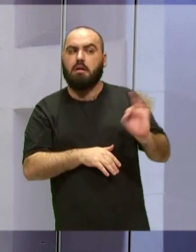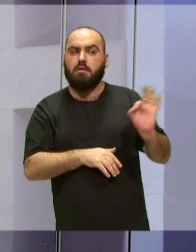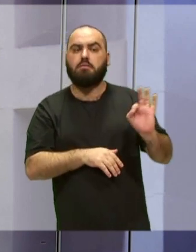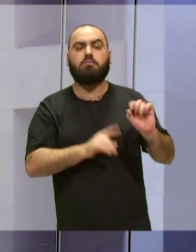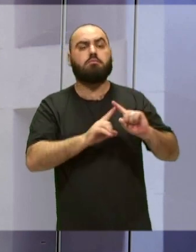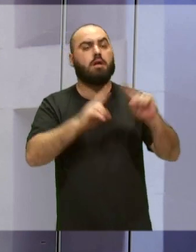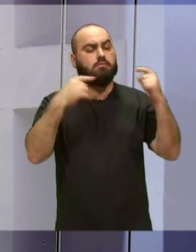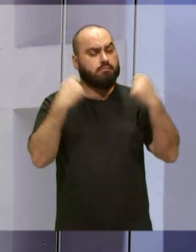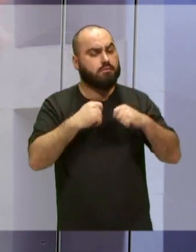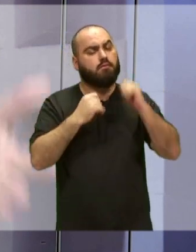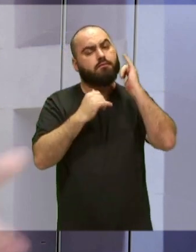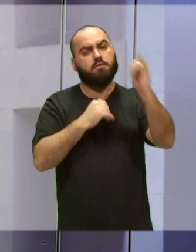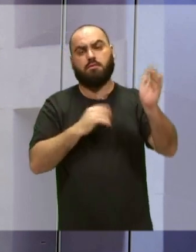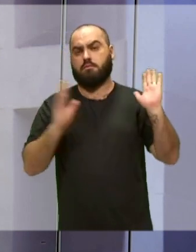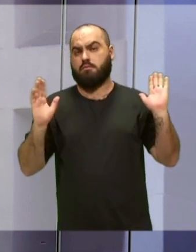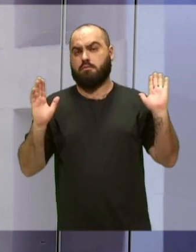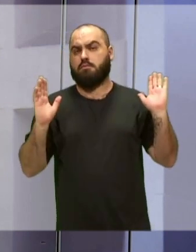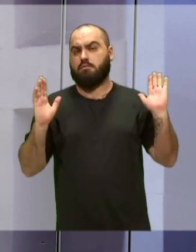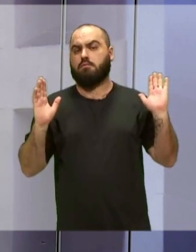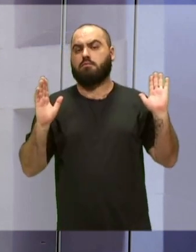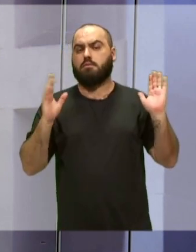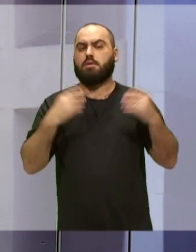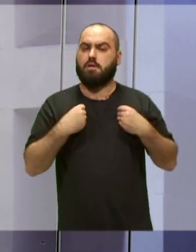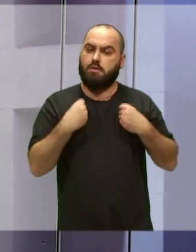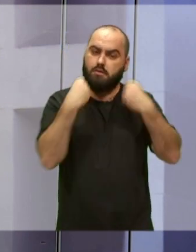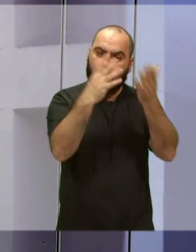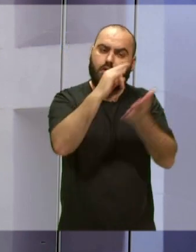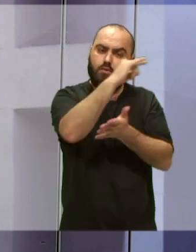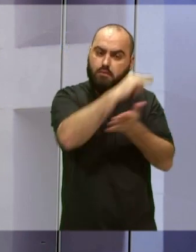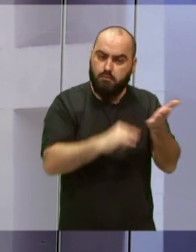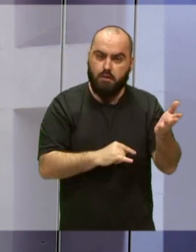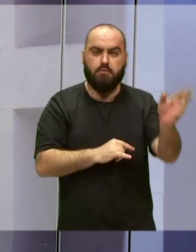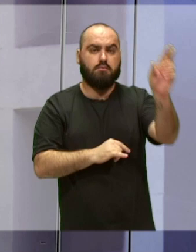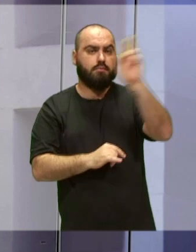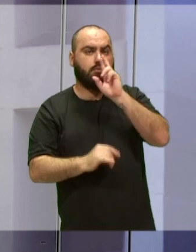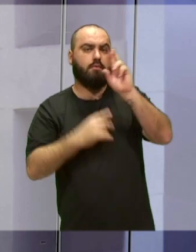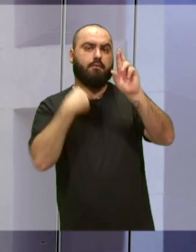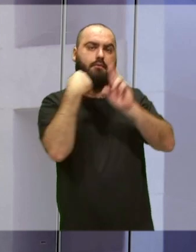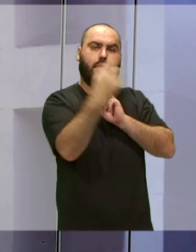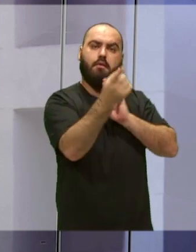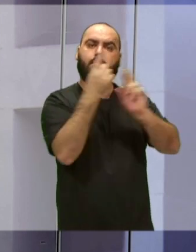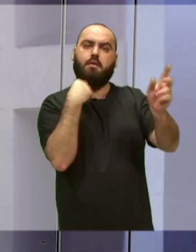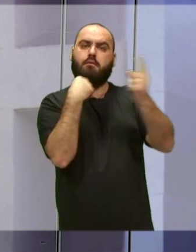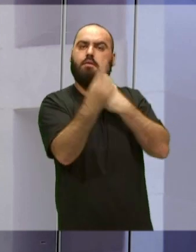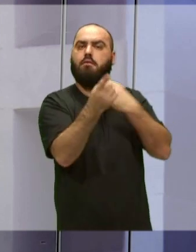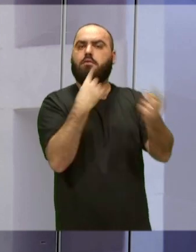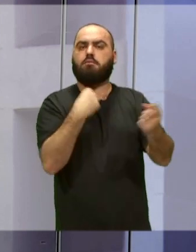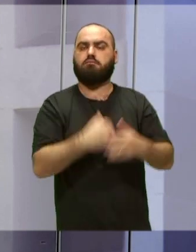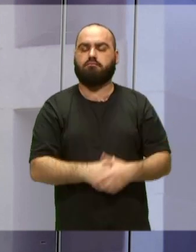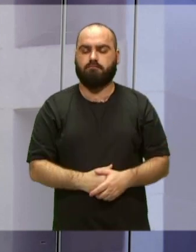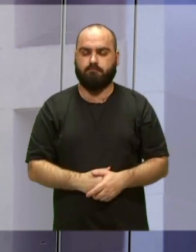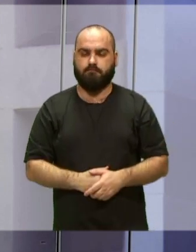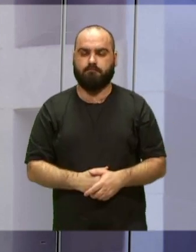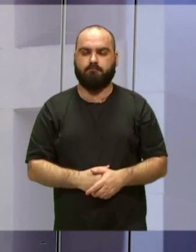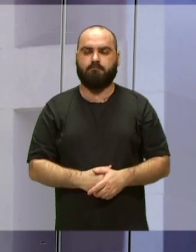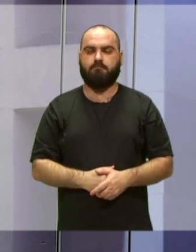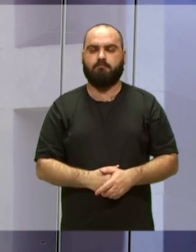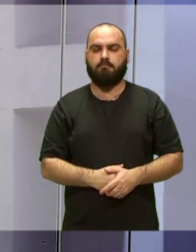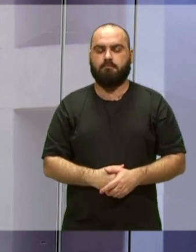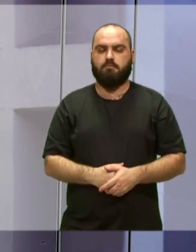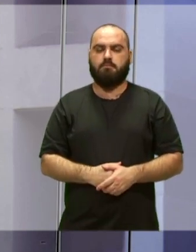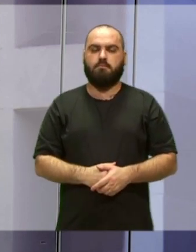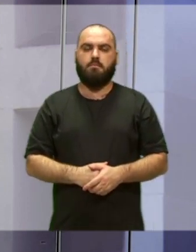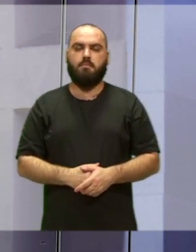isso fique registrado nos anais da e enviei documento foram várias vezes o que acontece